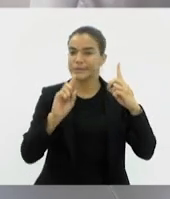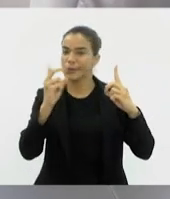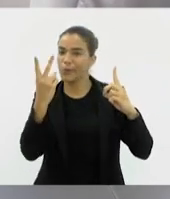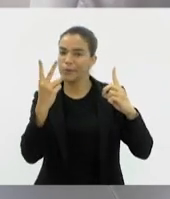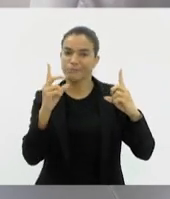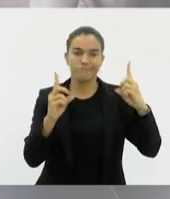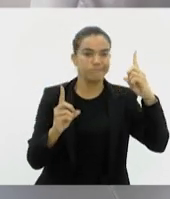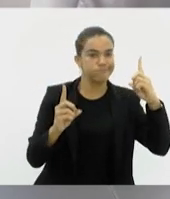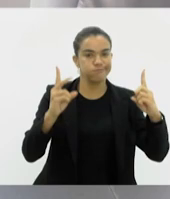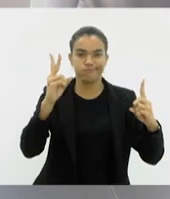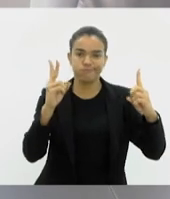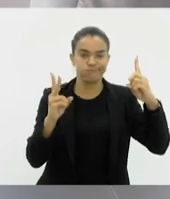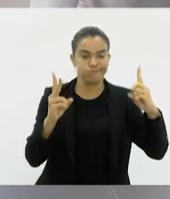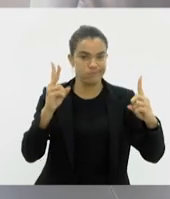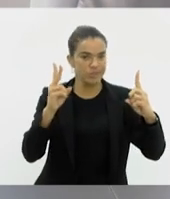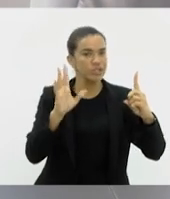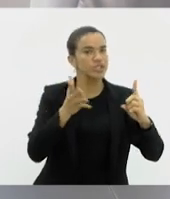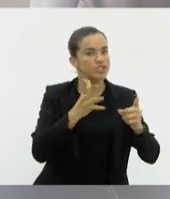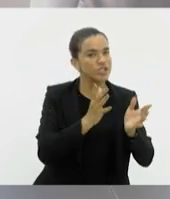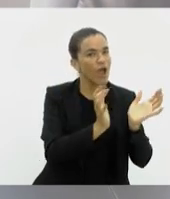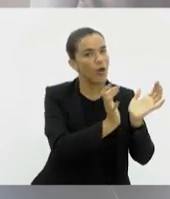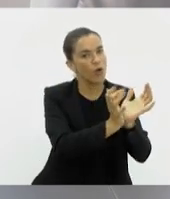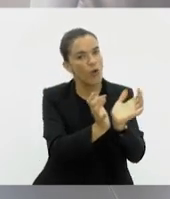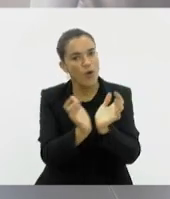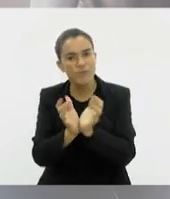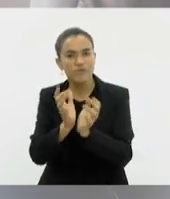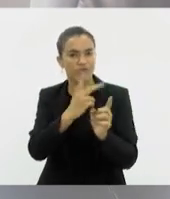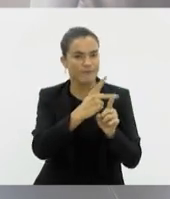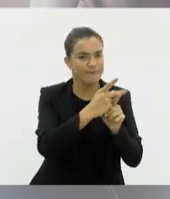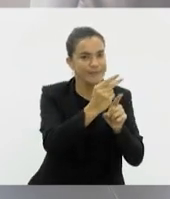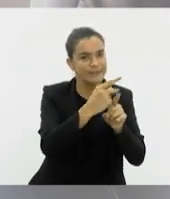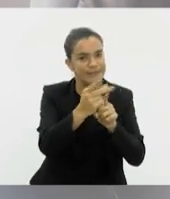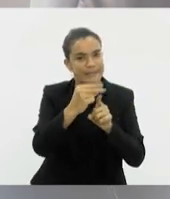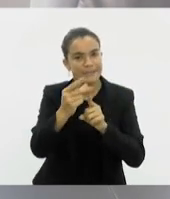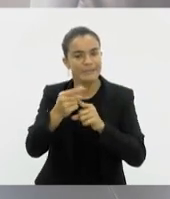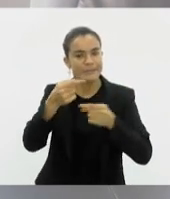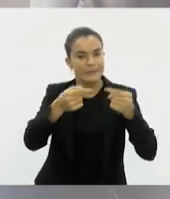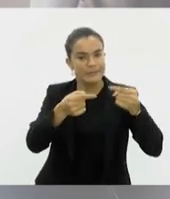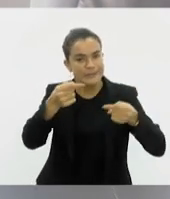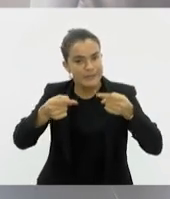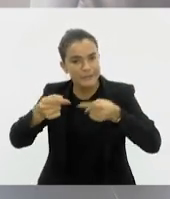ainda mais num projeto que percorreu tantas comissões e já ganhou